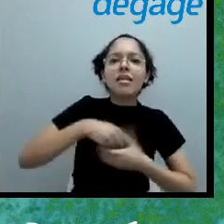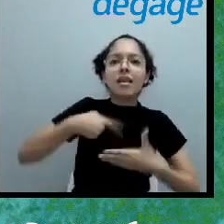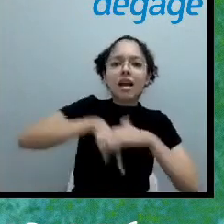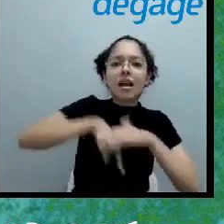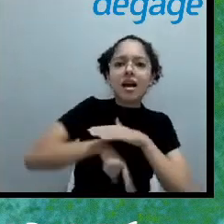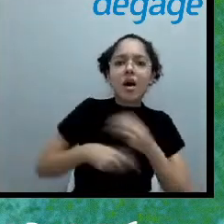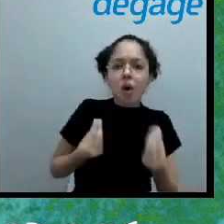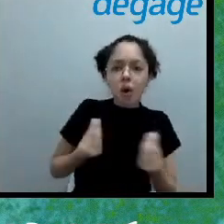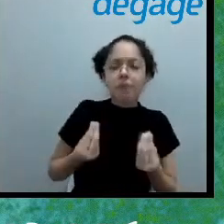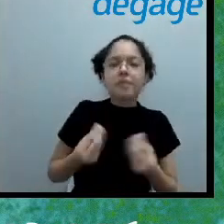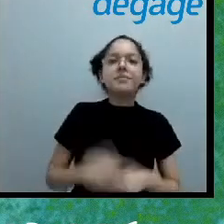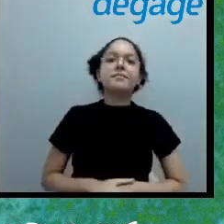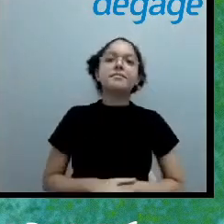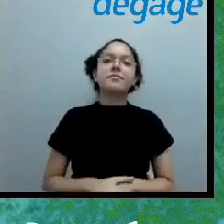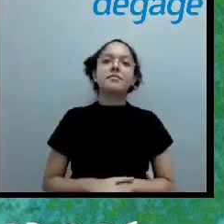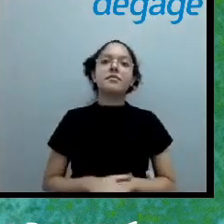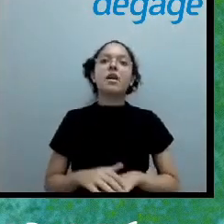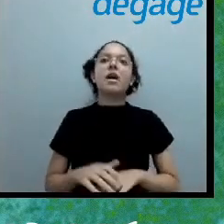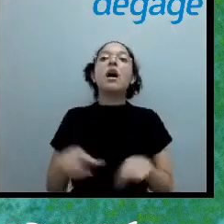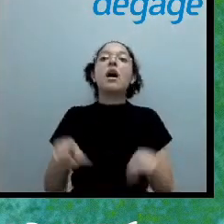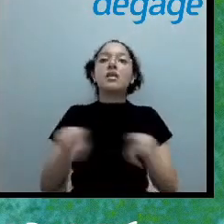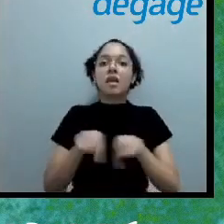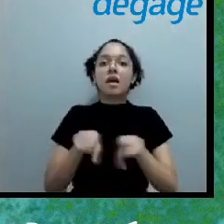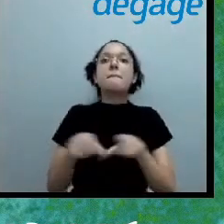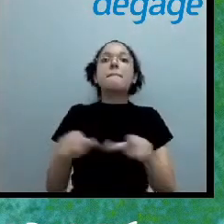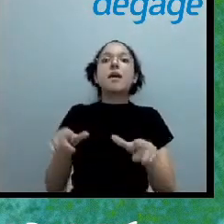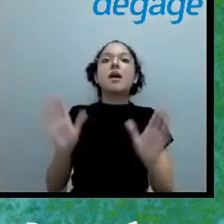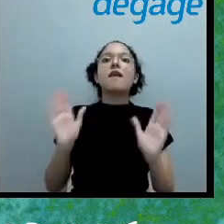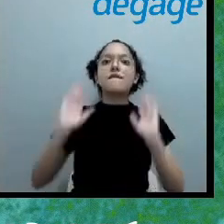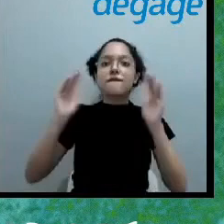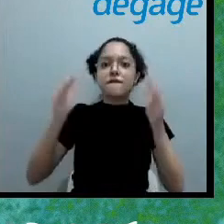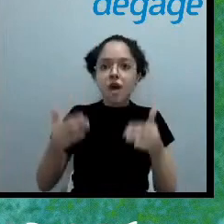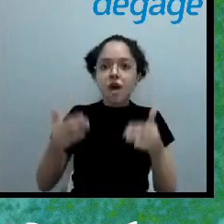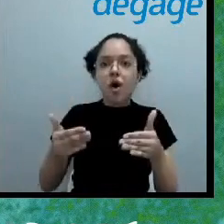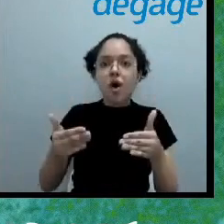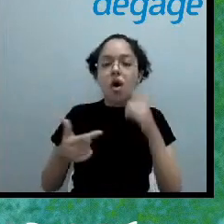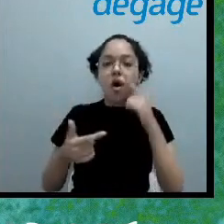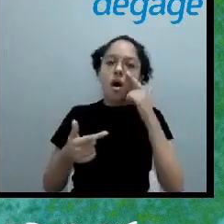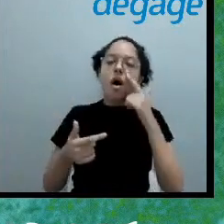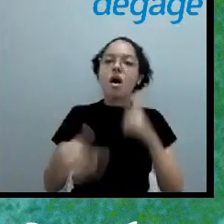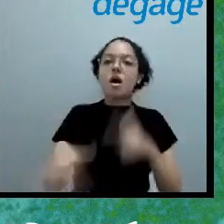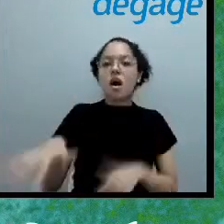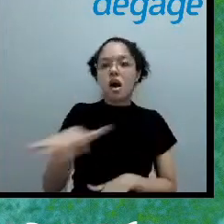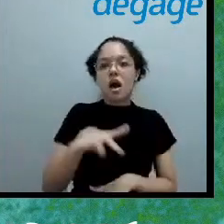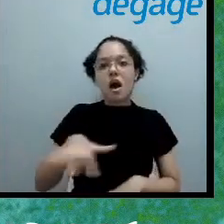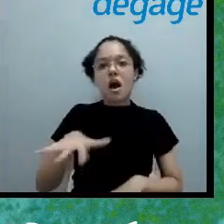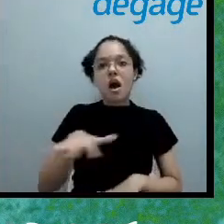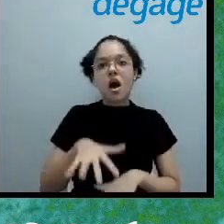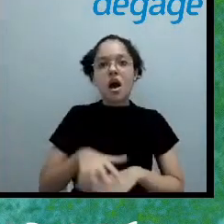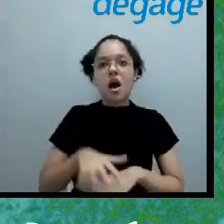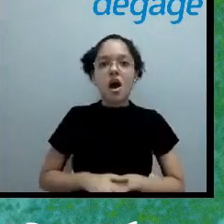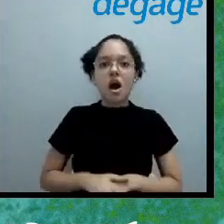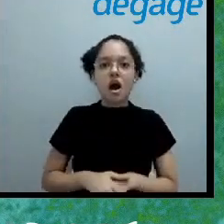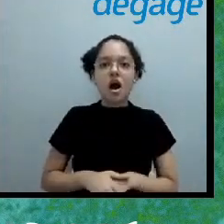queria que as coisas fossem se dando aos poucos. Imagina, se eu já chego no primeiro encontro, vamos fazer uma performance todo mundo na rua.